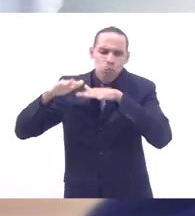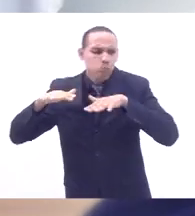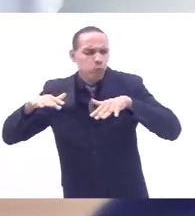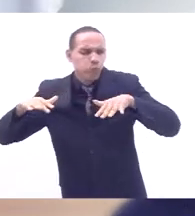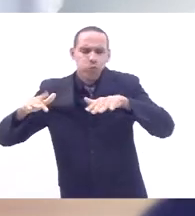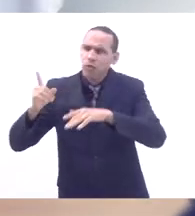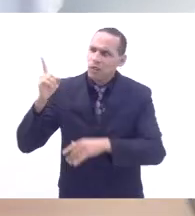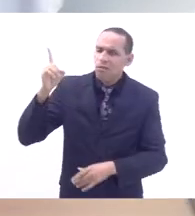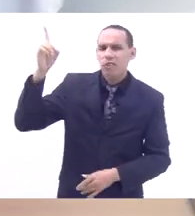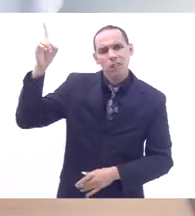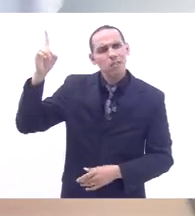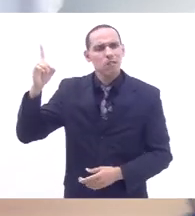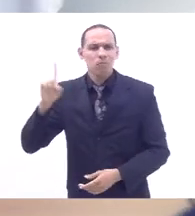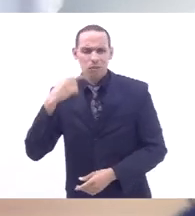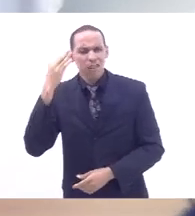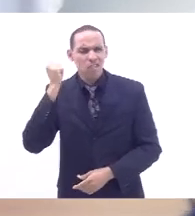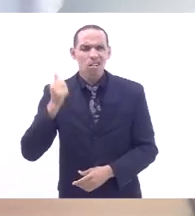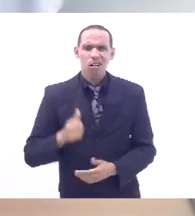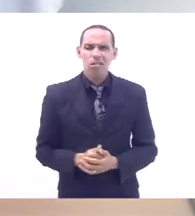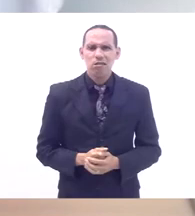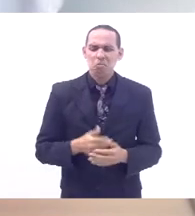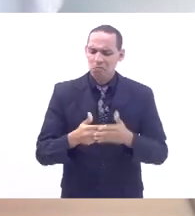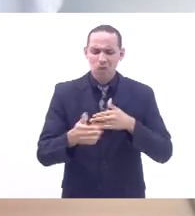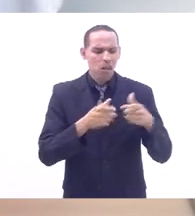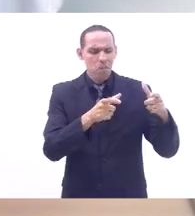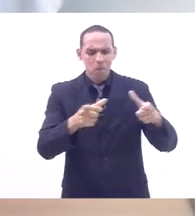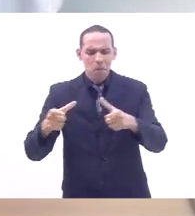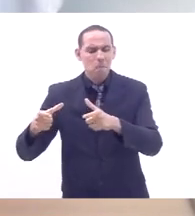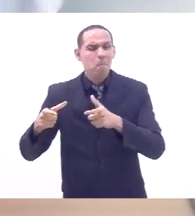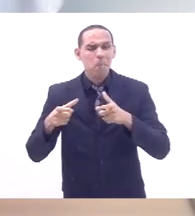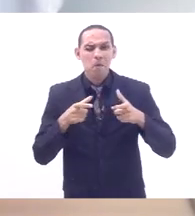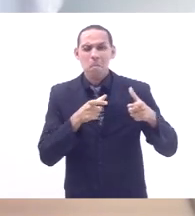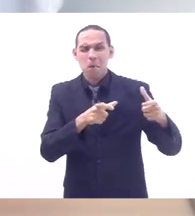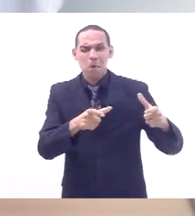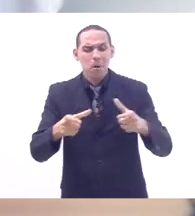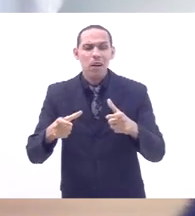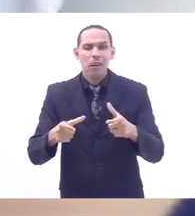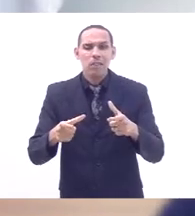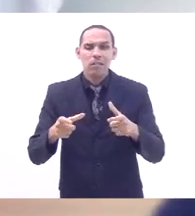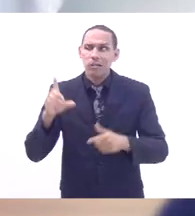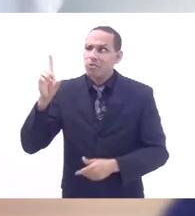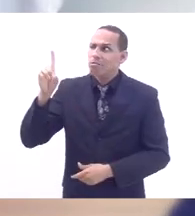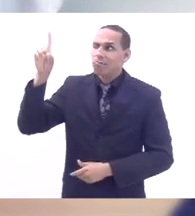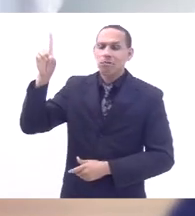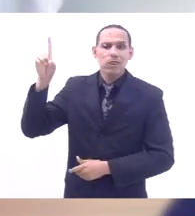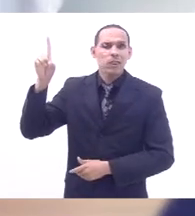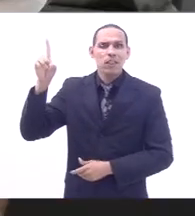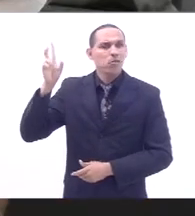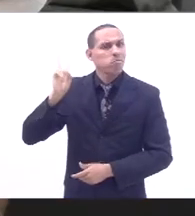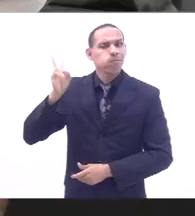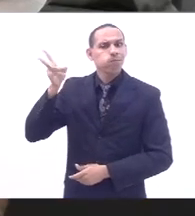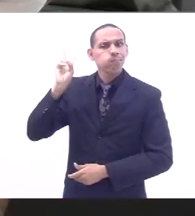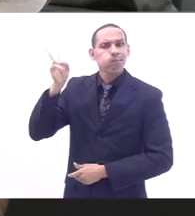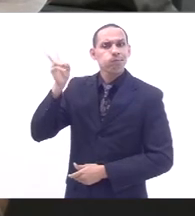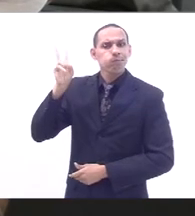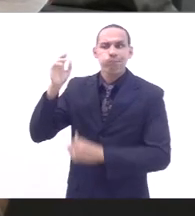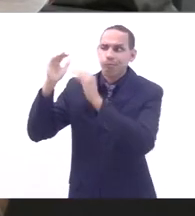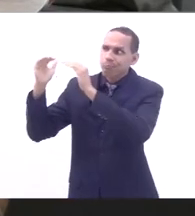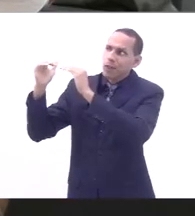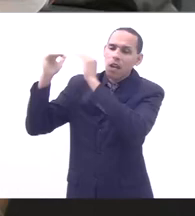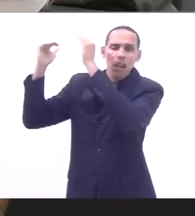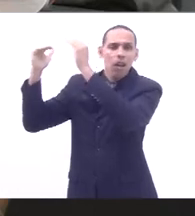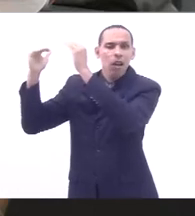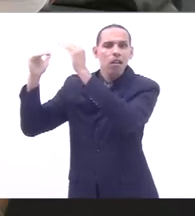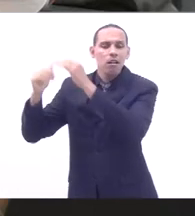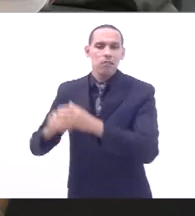gente sabe disso, a gente pode ir em qualquer lugar, andar em qualquer lugar. Mas Deus é Deus, Deus é soberano, Deus está